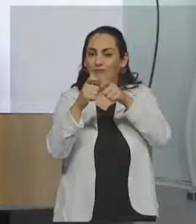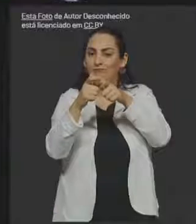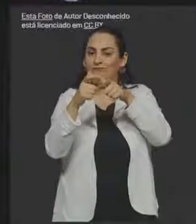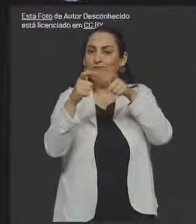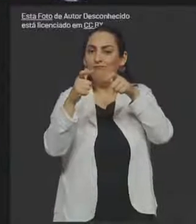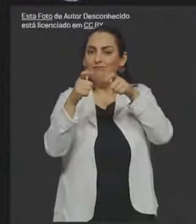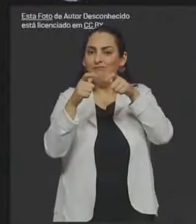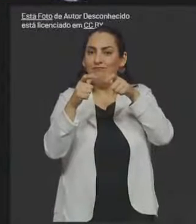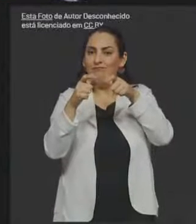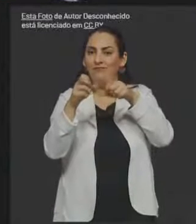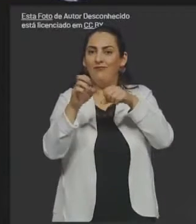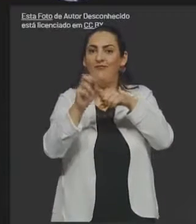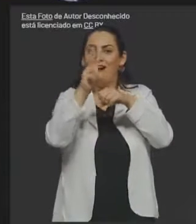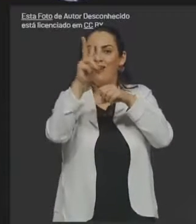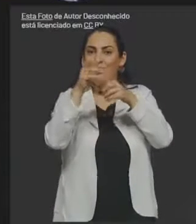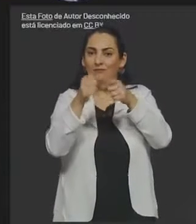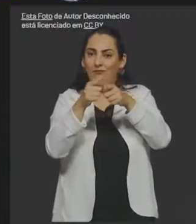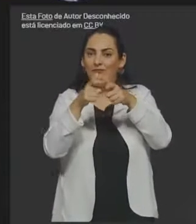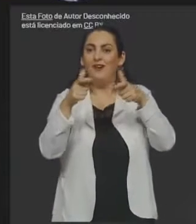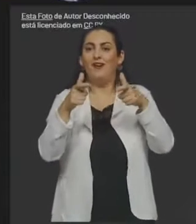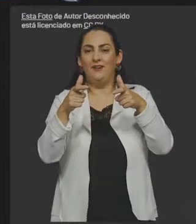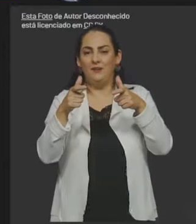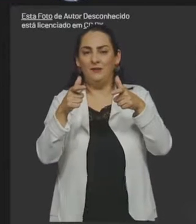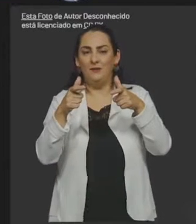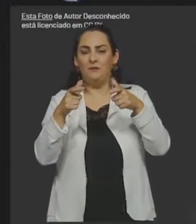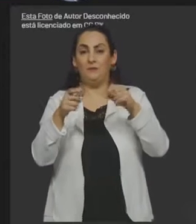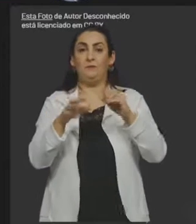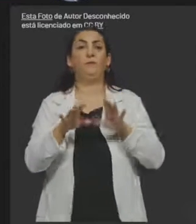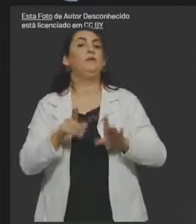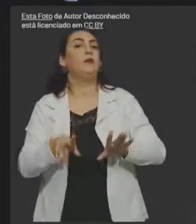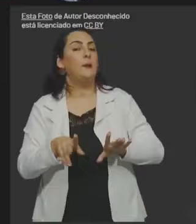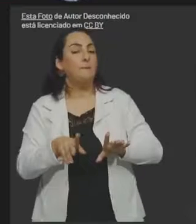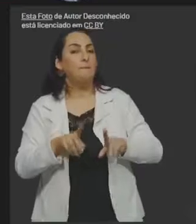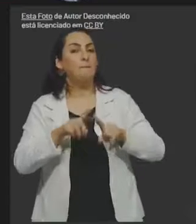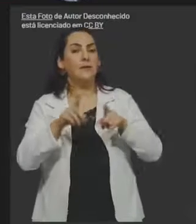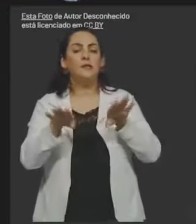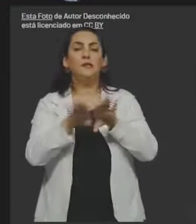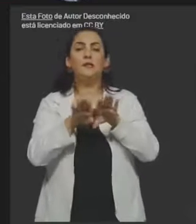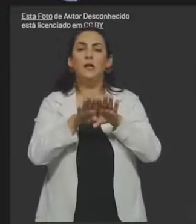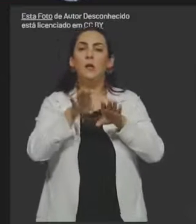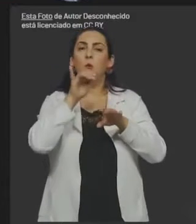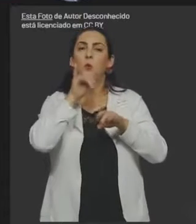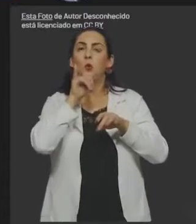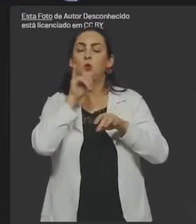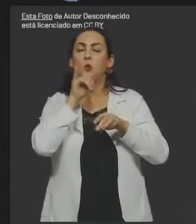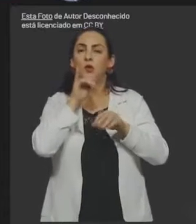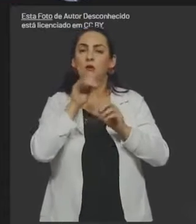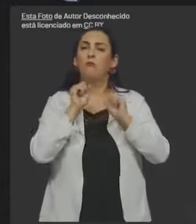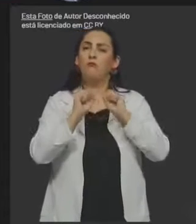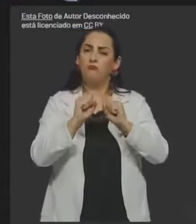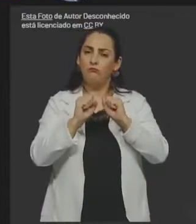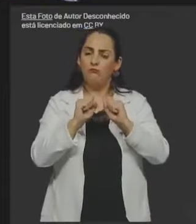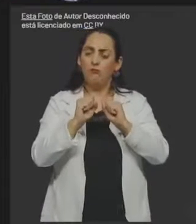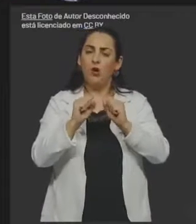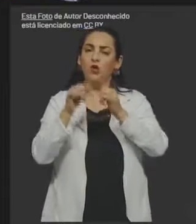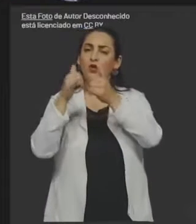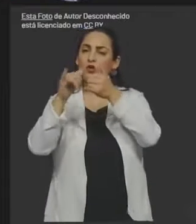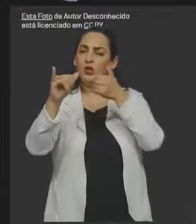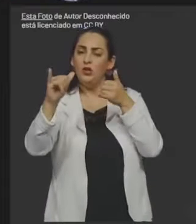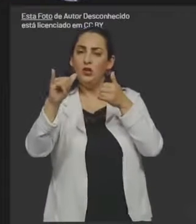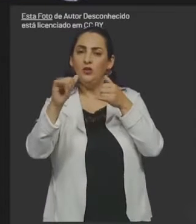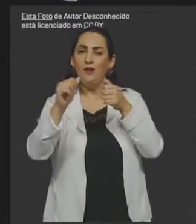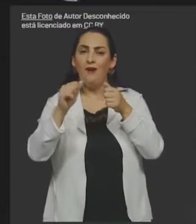ao mesmo tempo. Ele pode passar de um nível para o outro, o nível de menor energia para o de maior